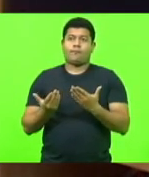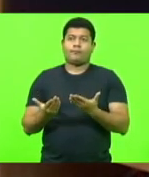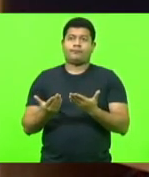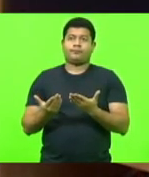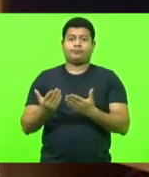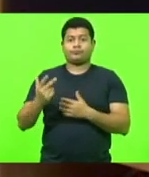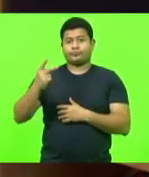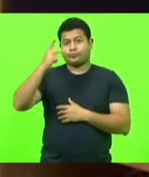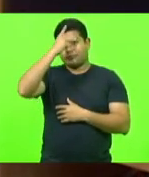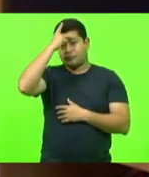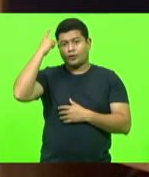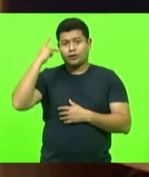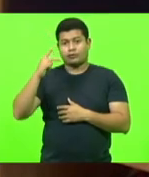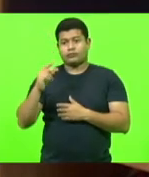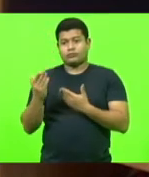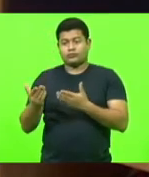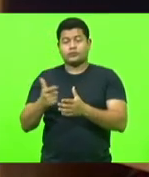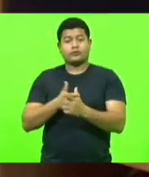pessoa do devedor.